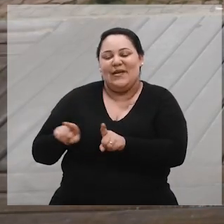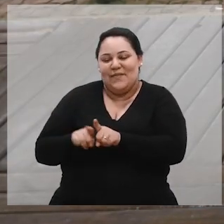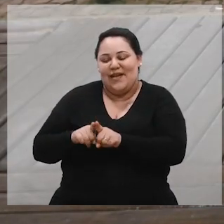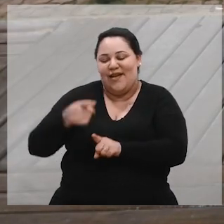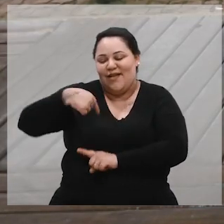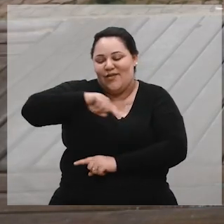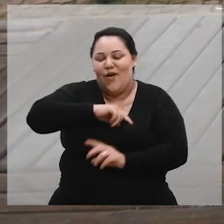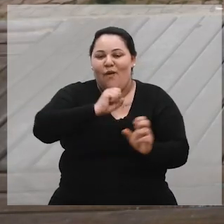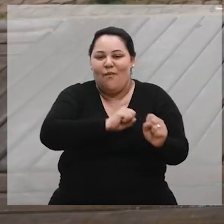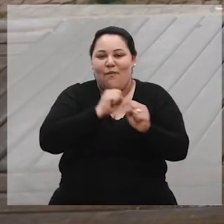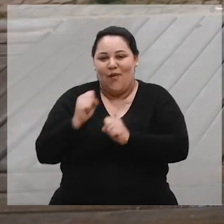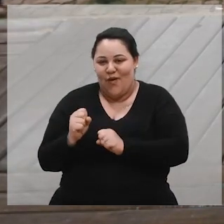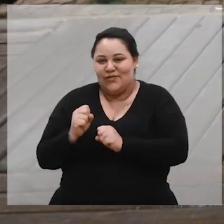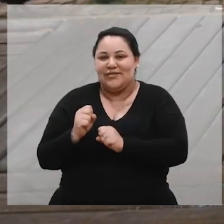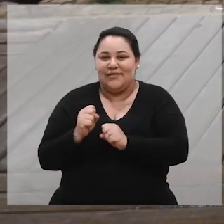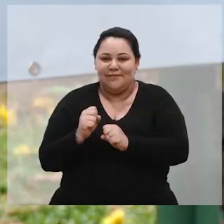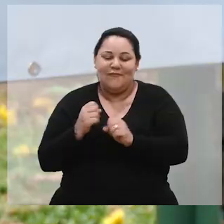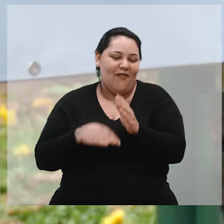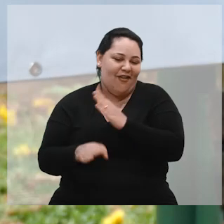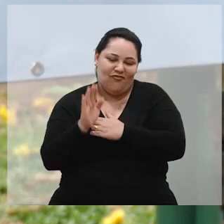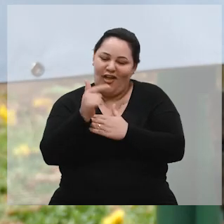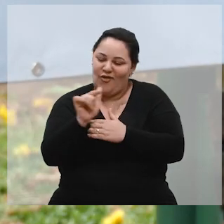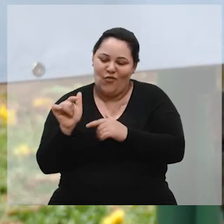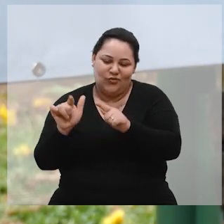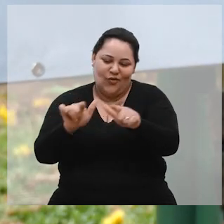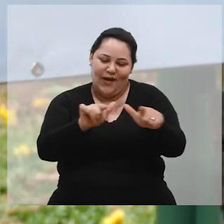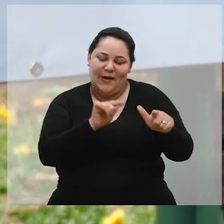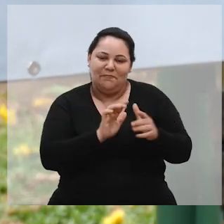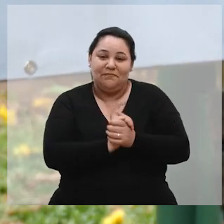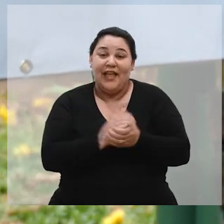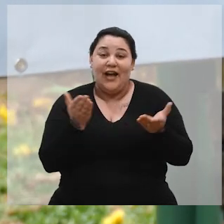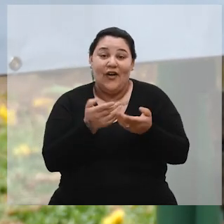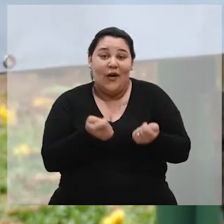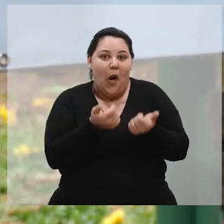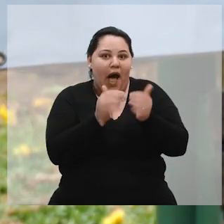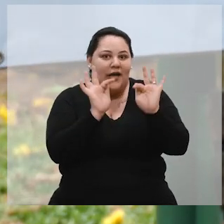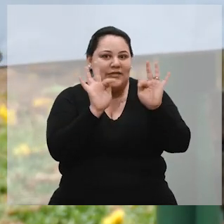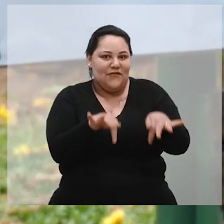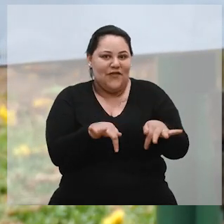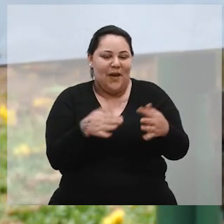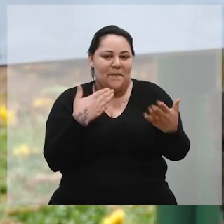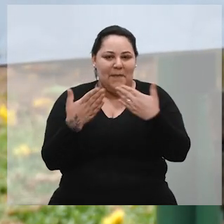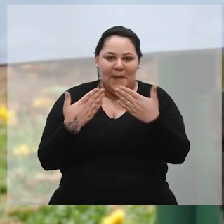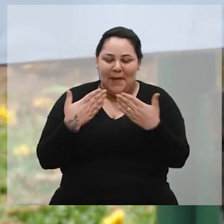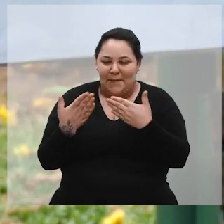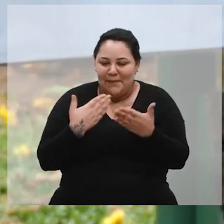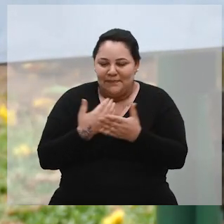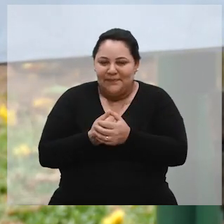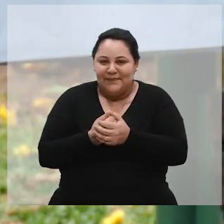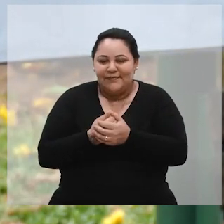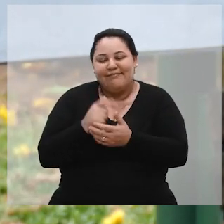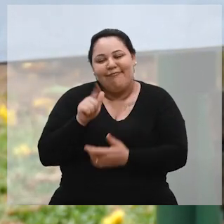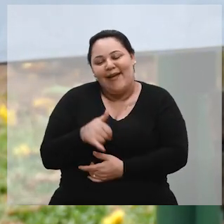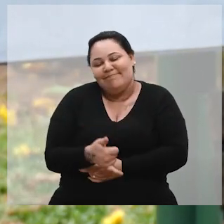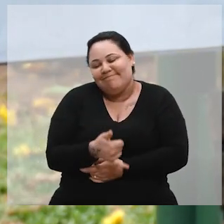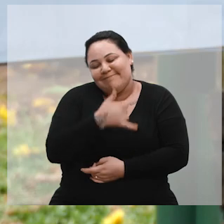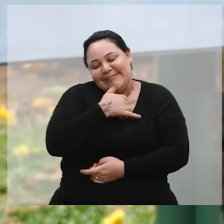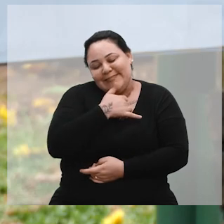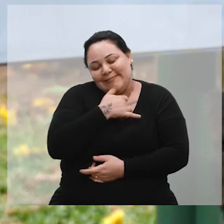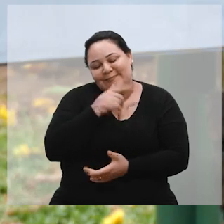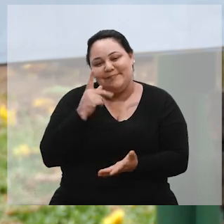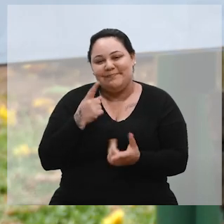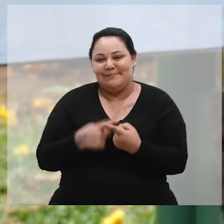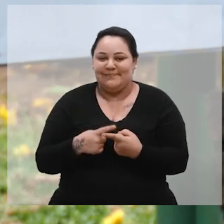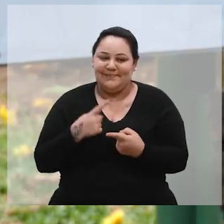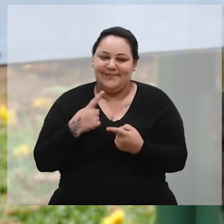gente possa circular por outros espaços. Nós estamos nos encaminhando para a reta final do nosso bate-papo, que é uma lástima, porque